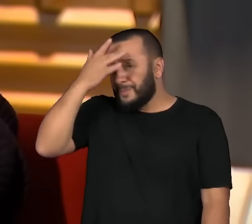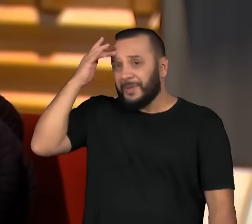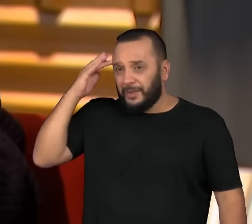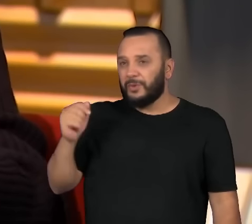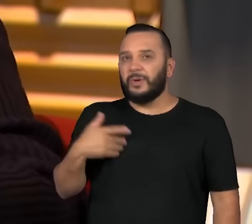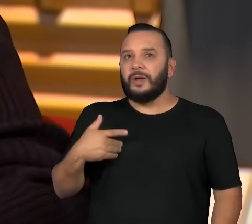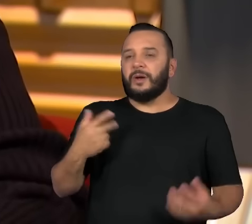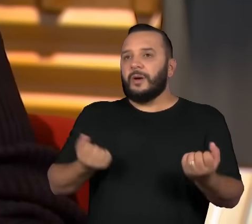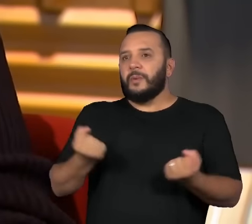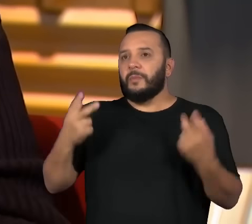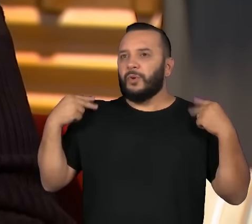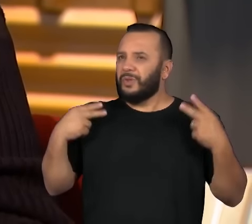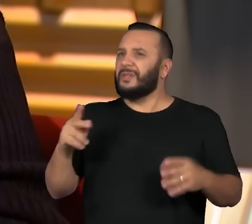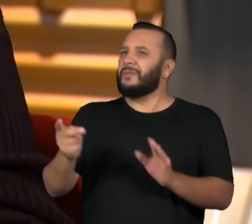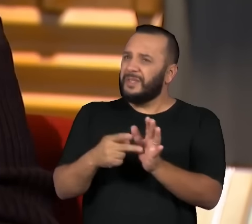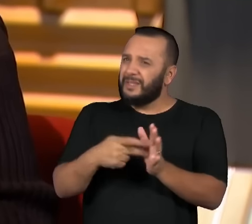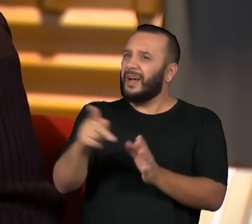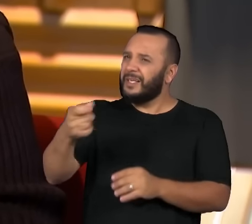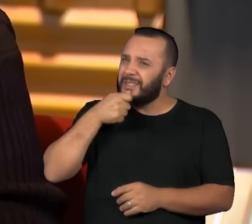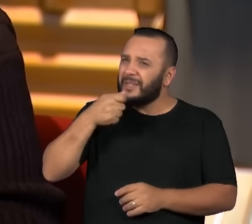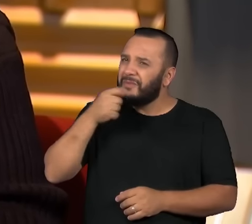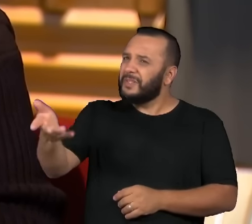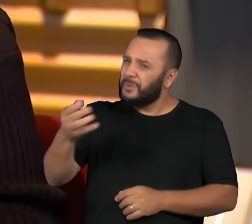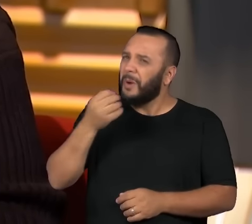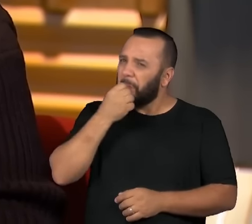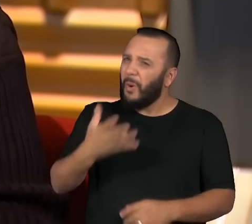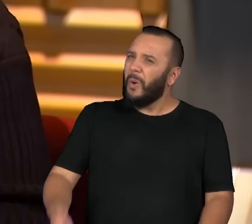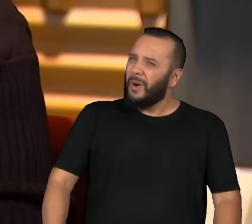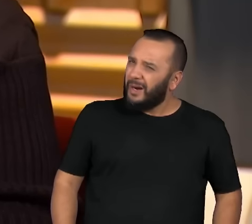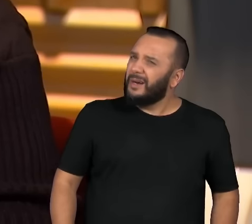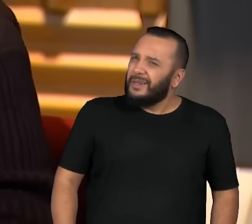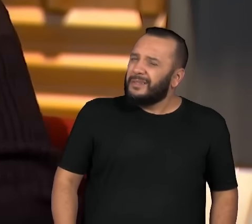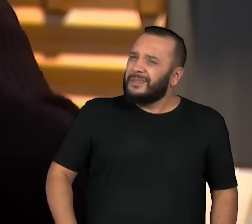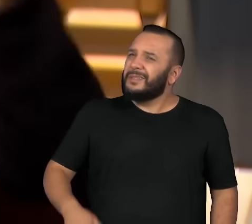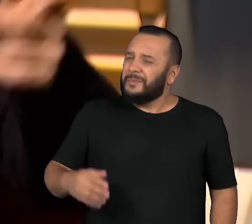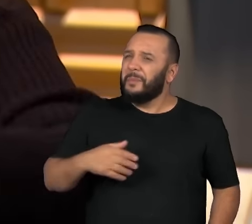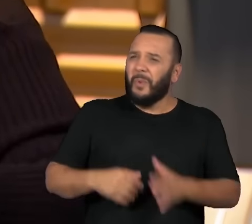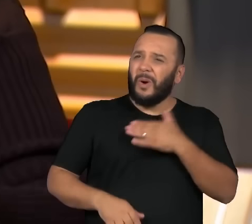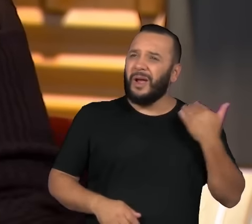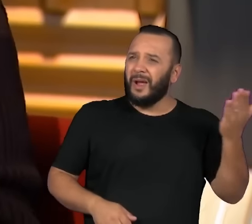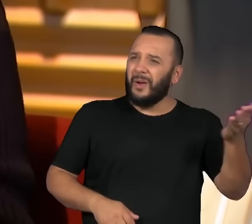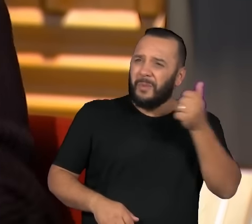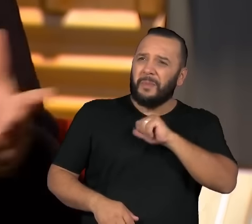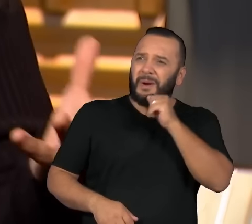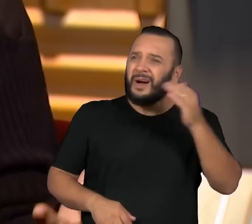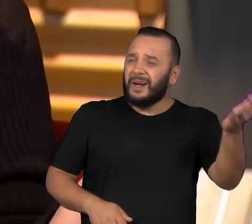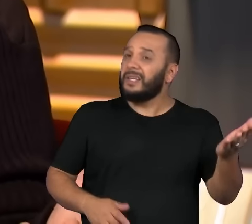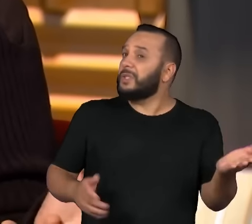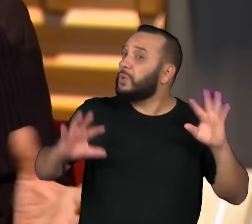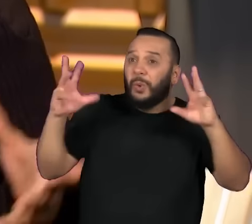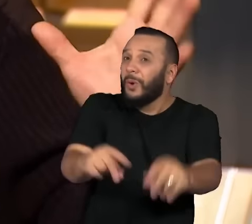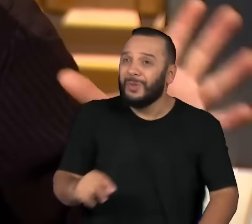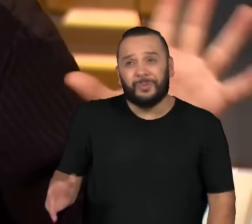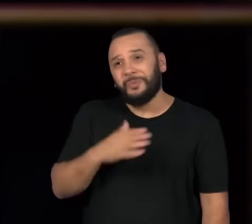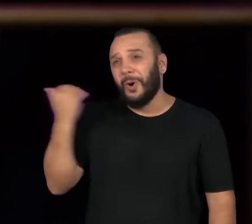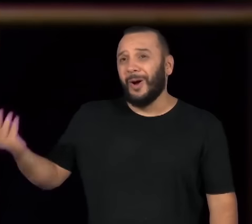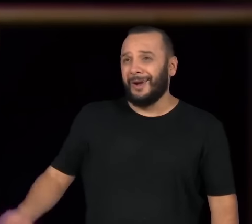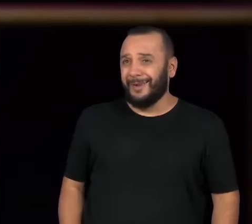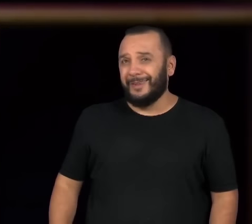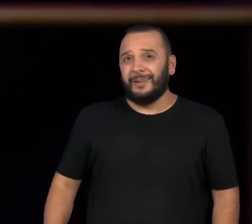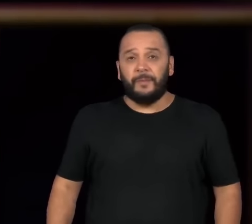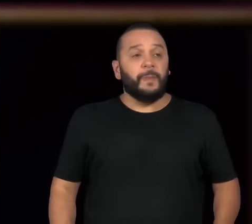Claro. motorista falou, porra, meu, eu ouvi sua entrevista lá, não sei o quê. Sim. Pô, isso com a minha mãe tá acontecendo, não sei o quê. Cara, tá com todo mundo. E Nesse todo mundo